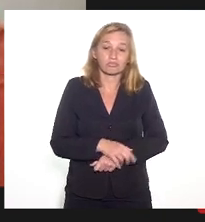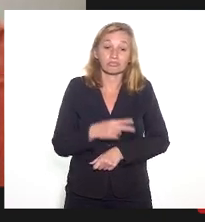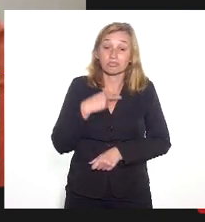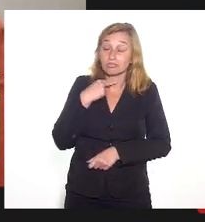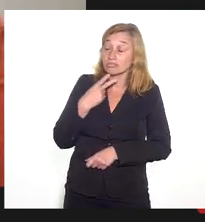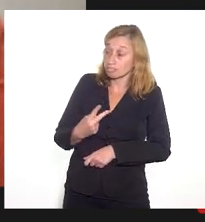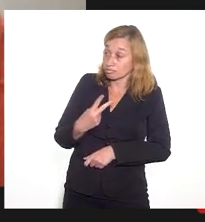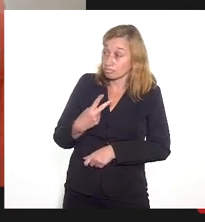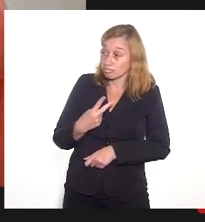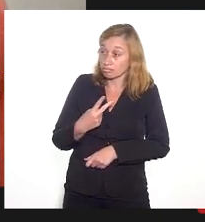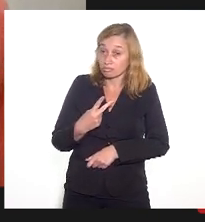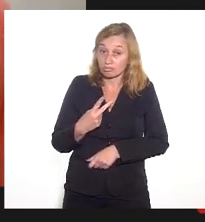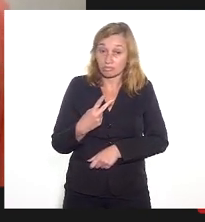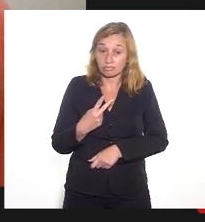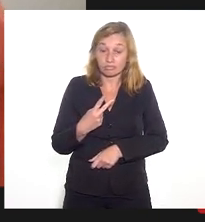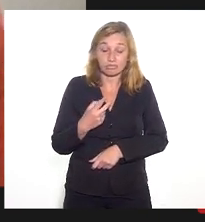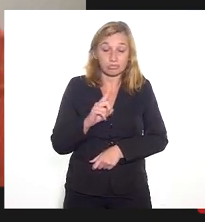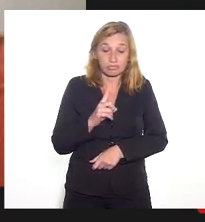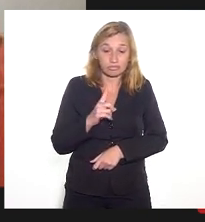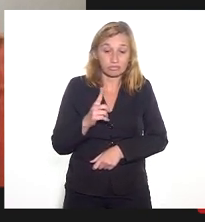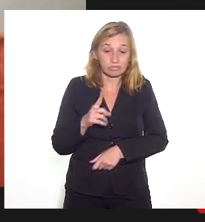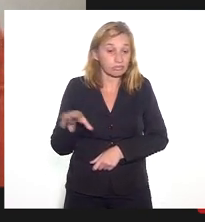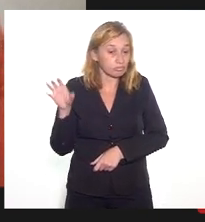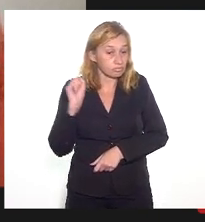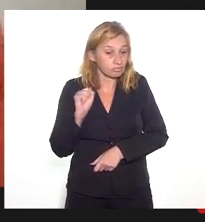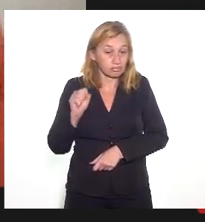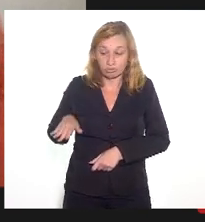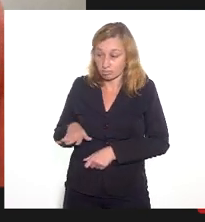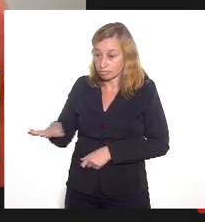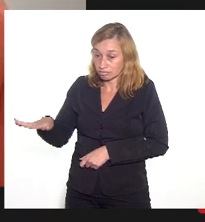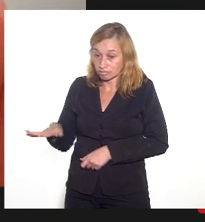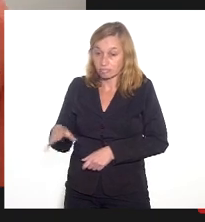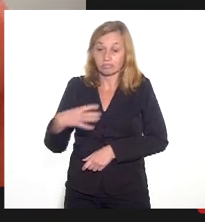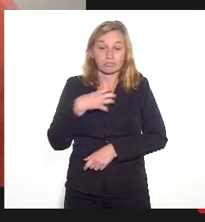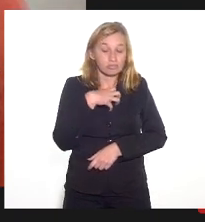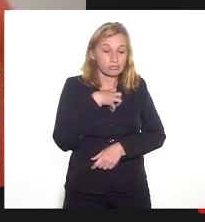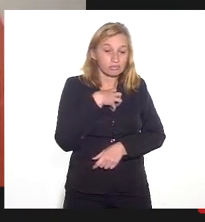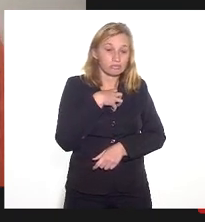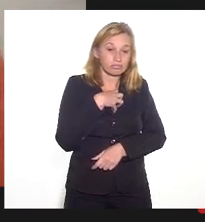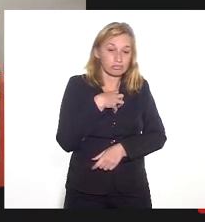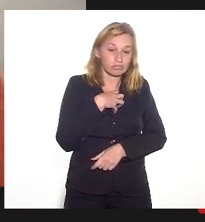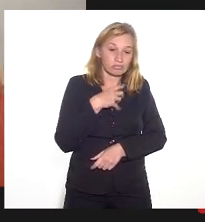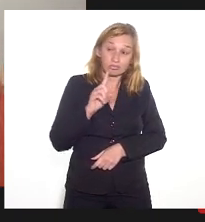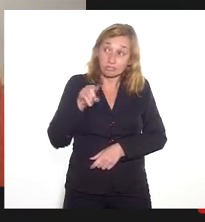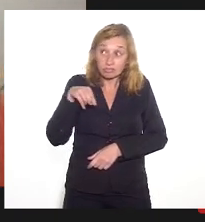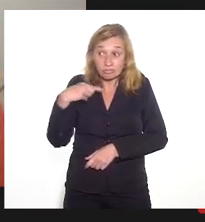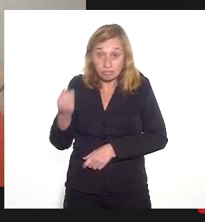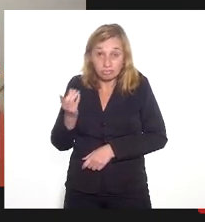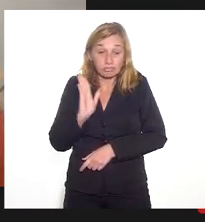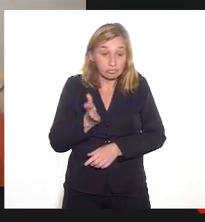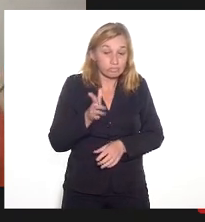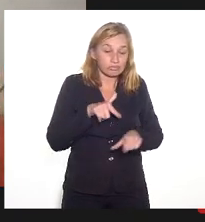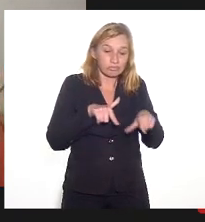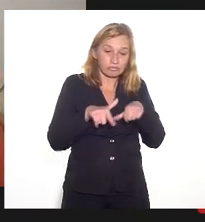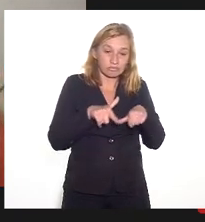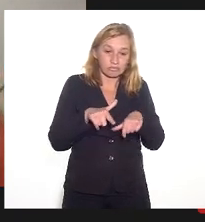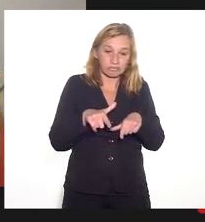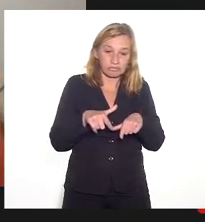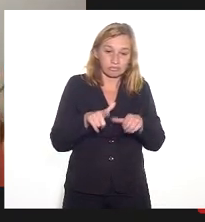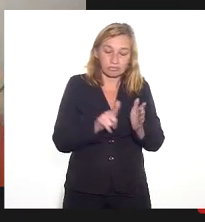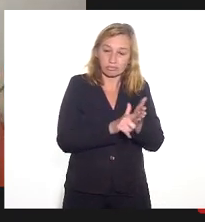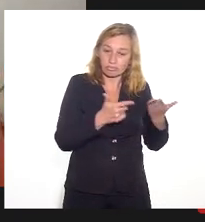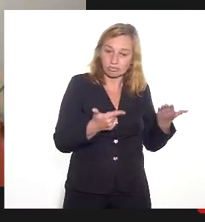vozes não ouvidas, como da favela e da periferia. Então, nesse sentido, eu fui, depois que eu já trabalhava no Jornal Cidadão,